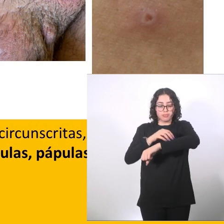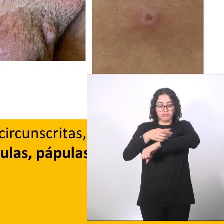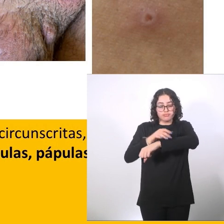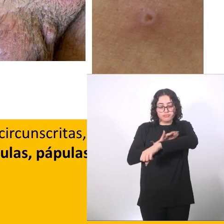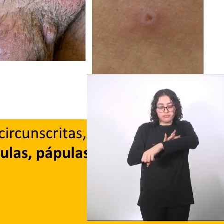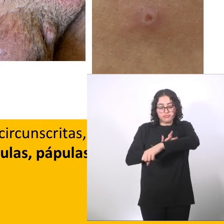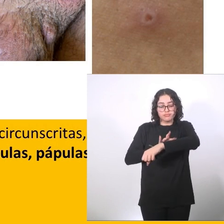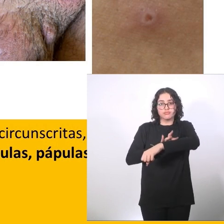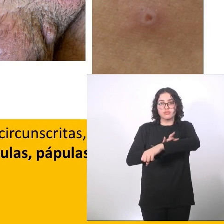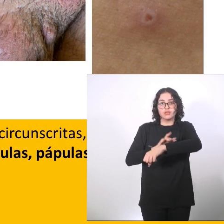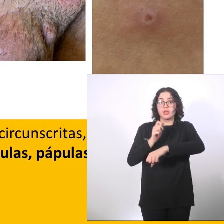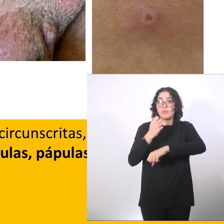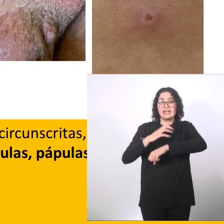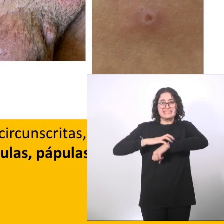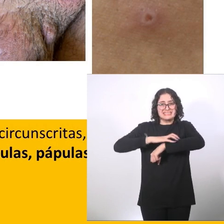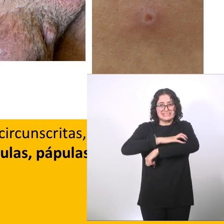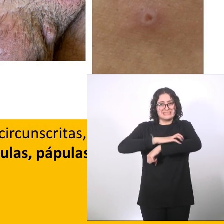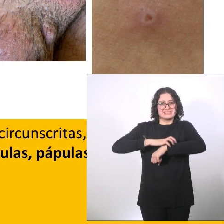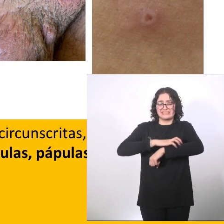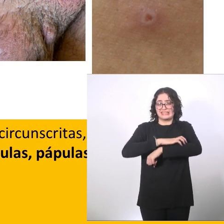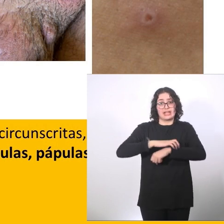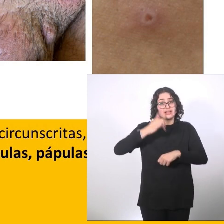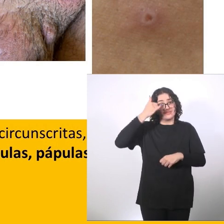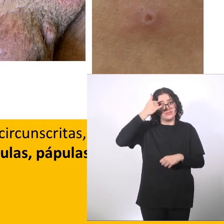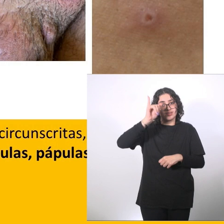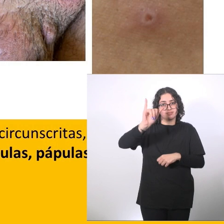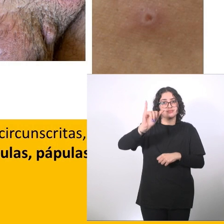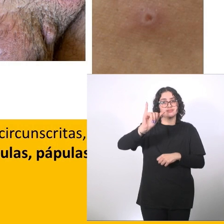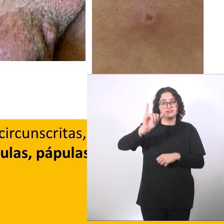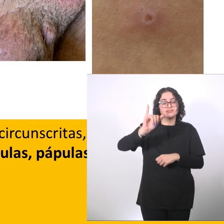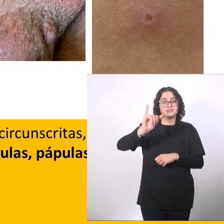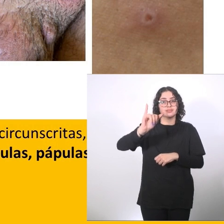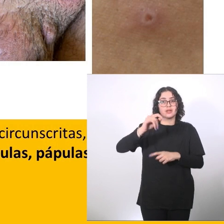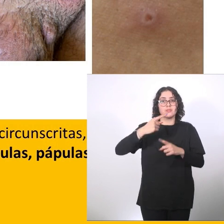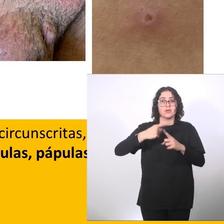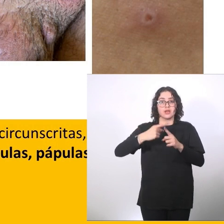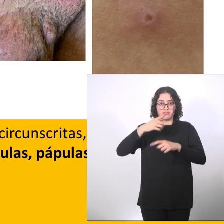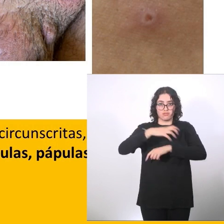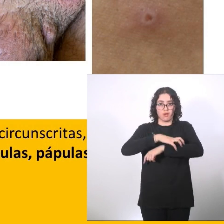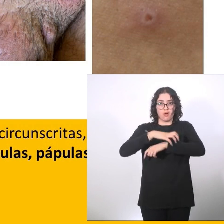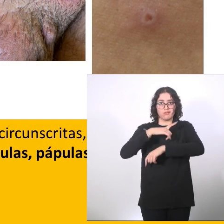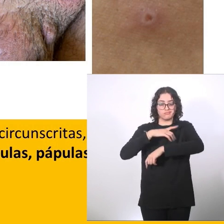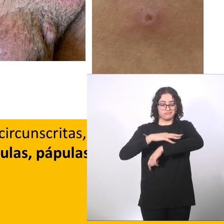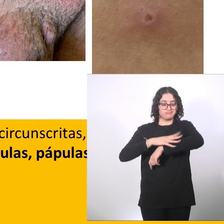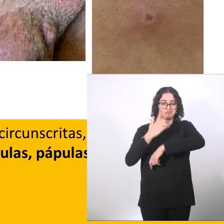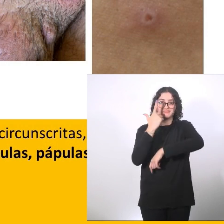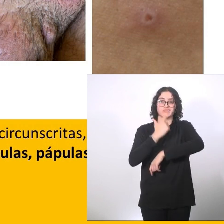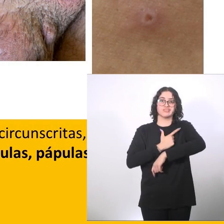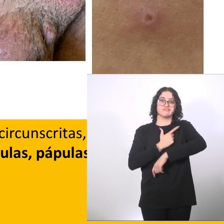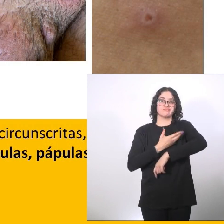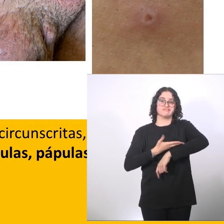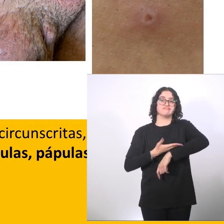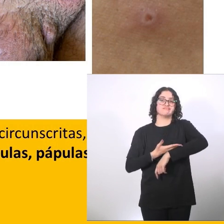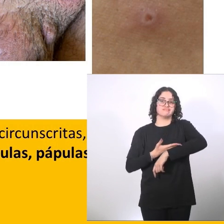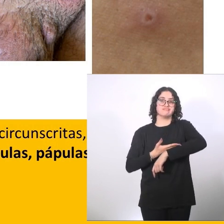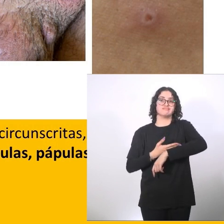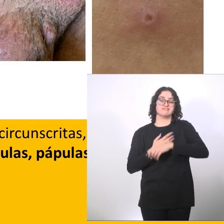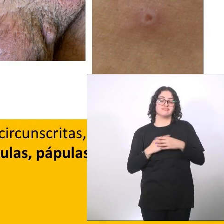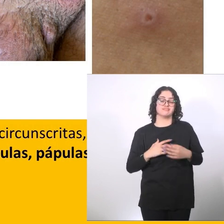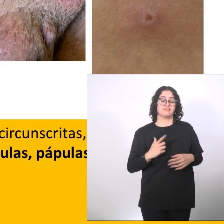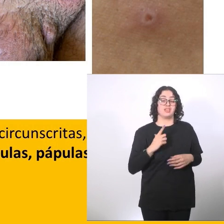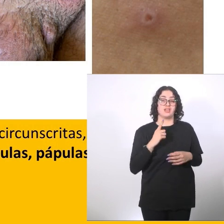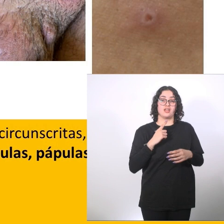importante não coçar para não formar cicatrizes. Elas têm uma